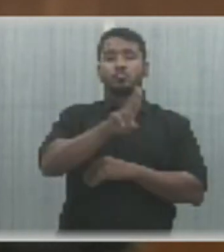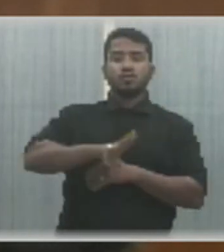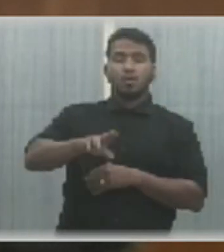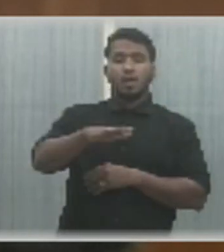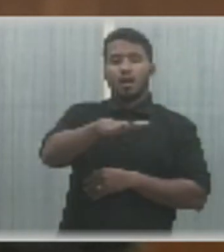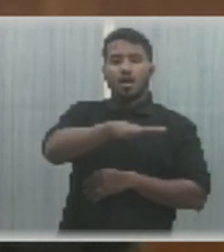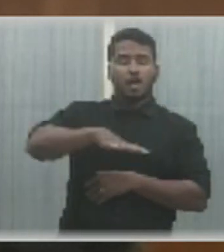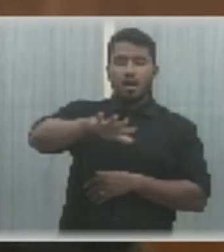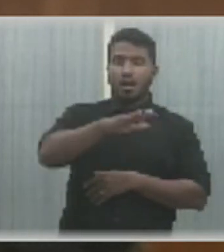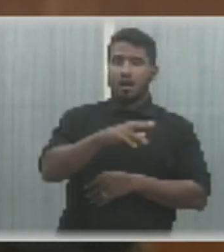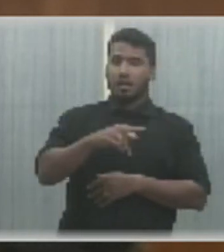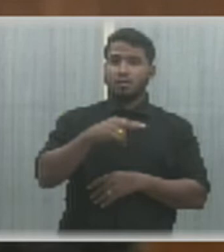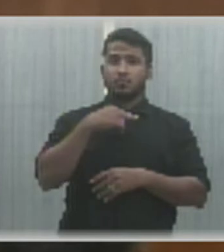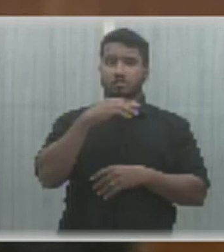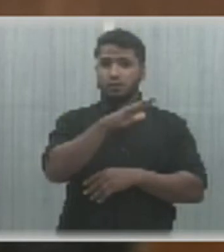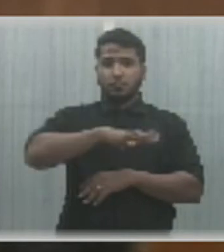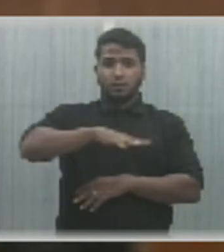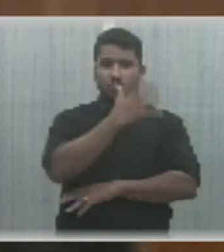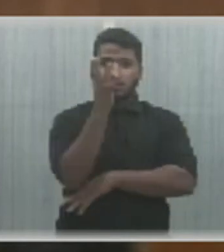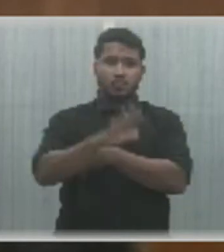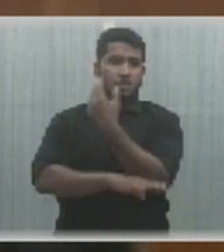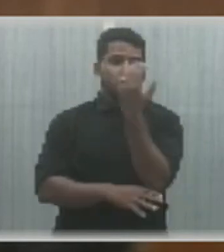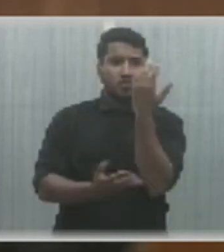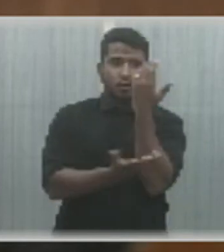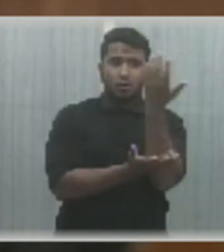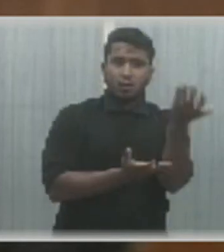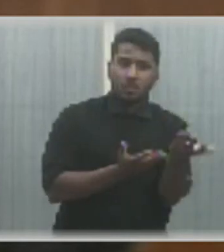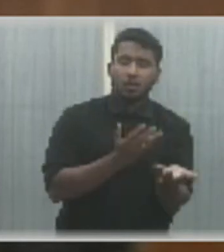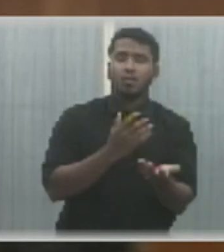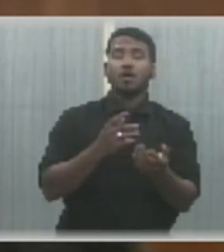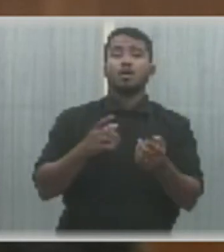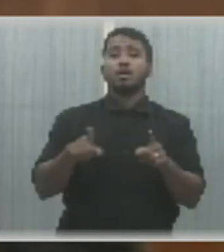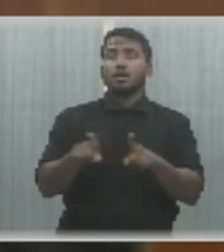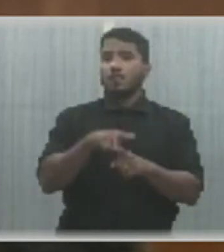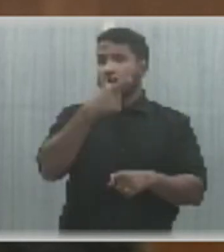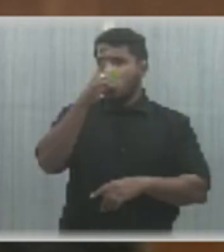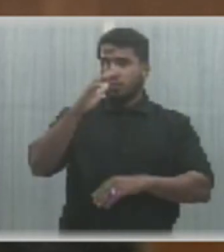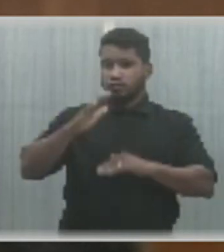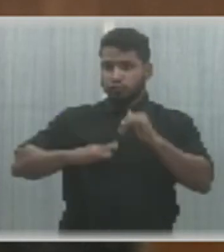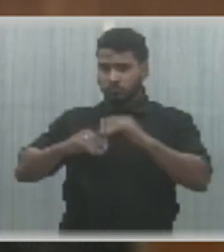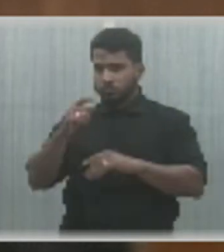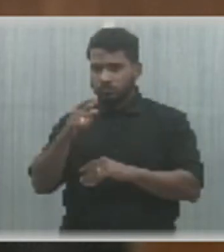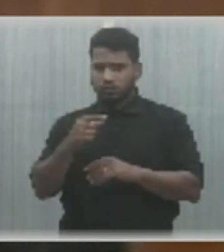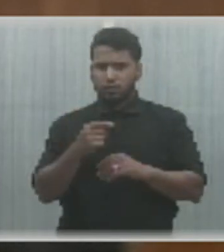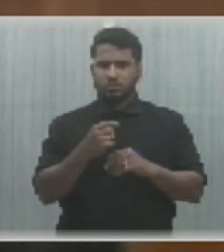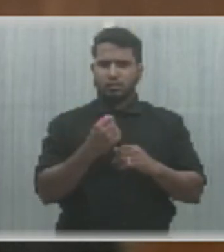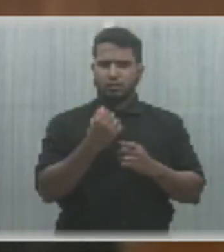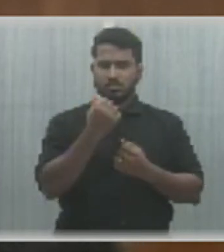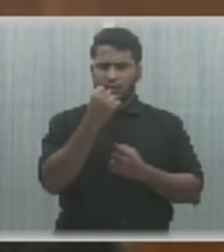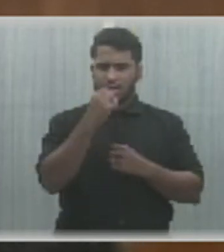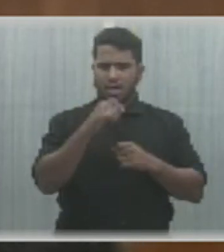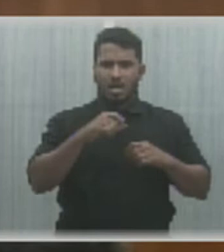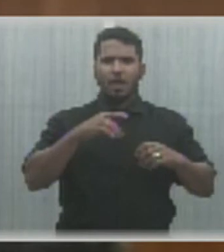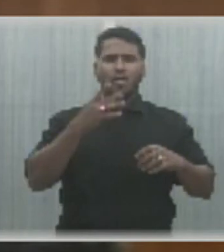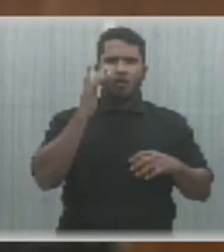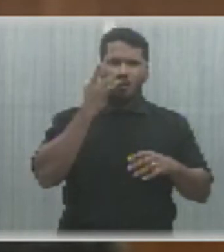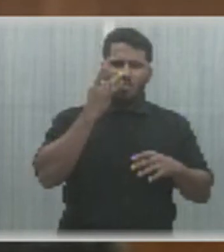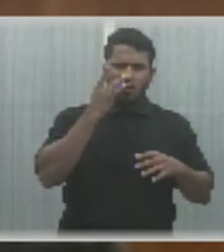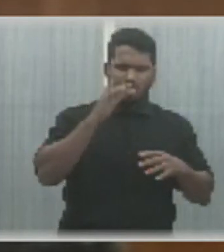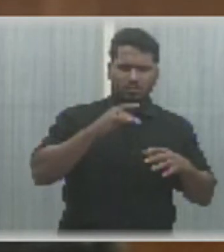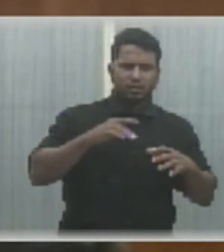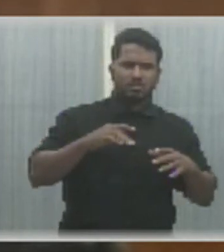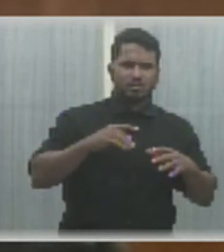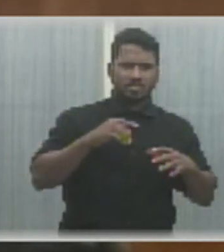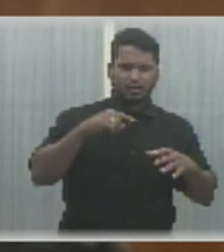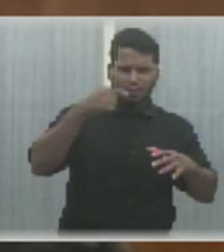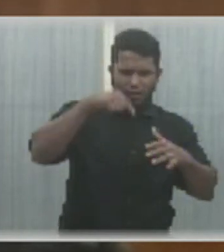áreas pelos madeireiros, pelos garimpeiros, né, e por outros destruidores da natureza, então ela ganha força. E